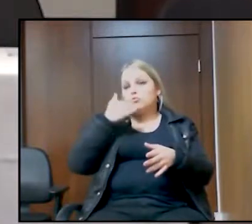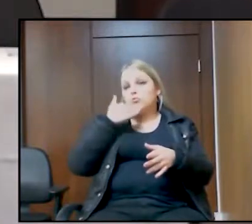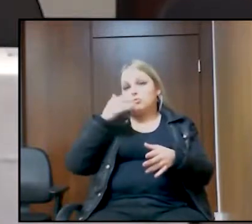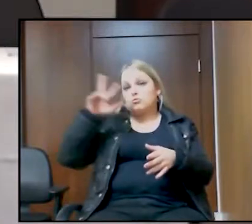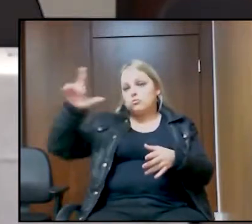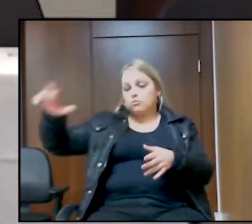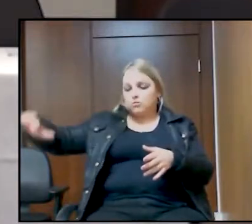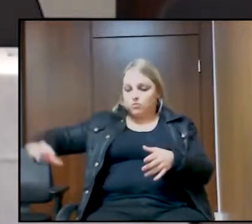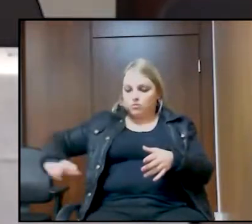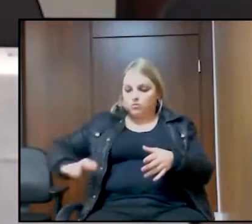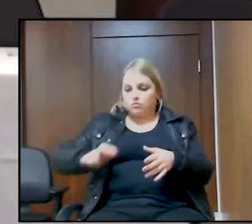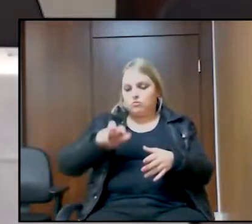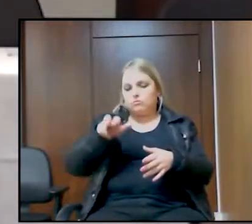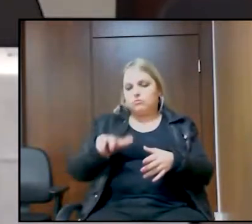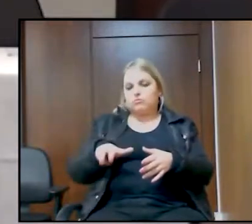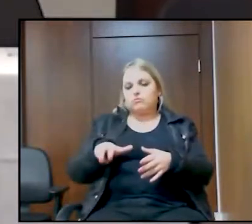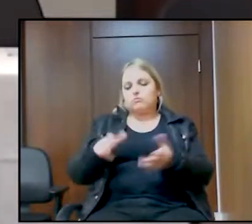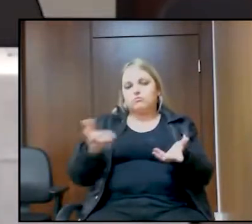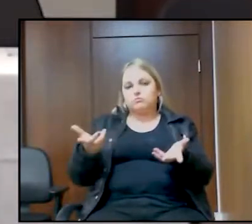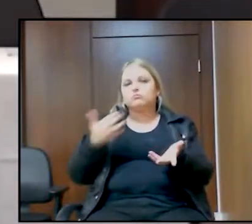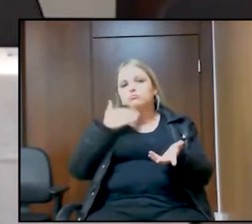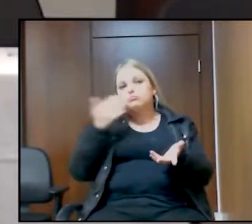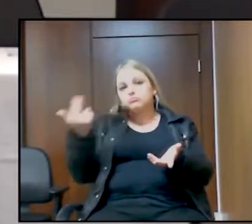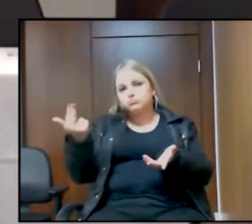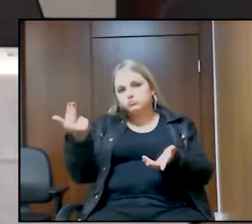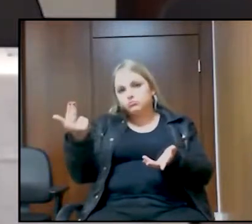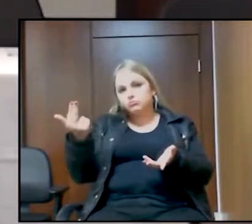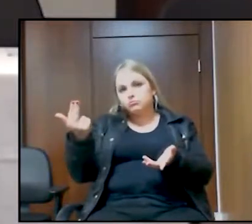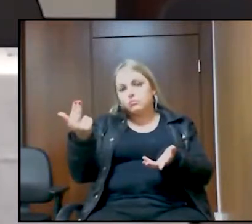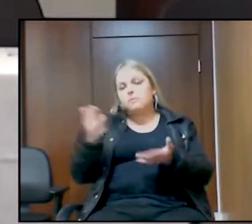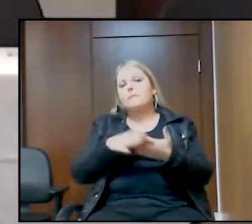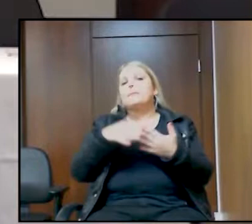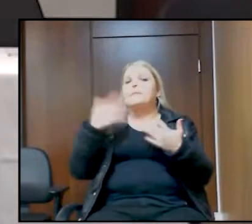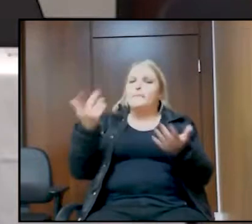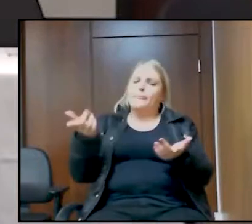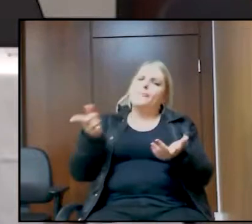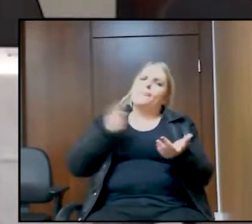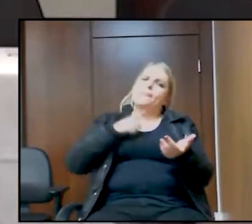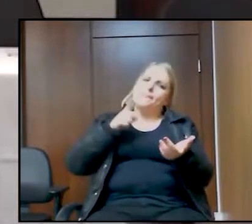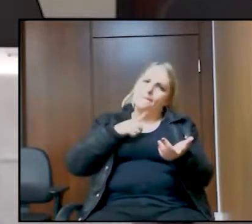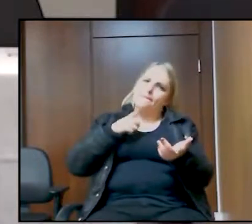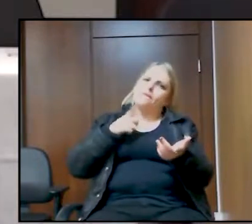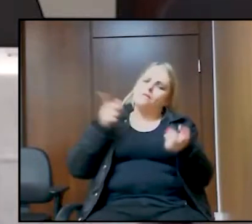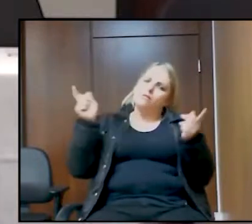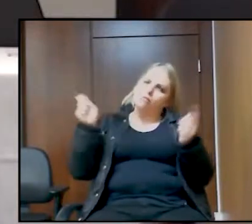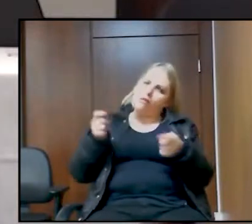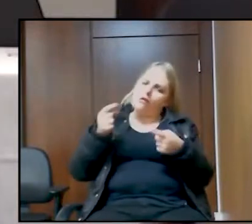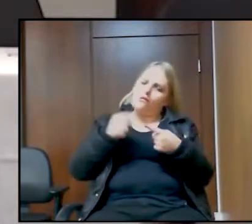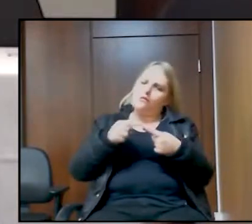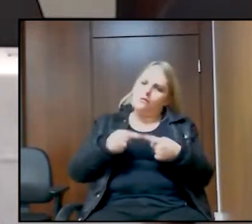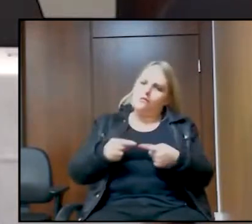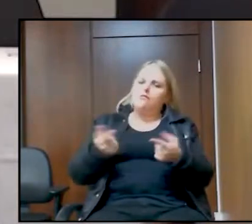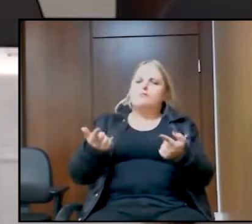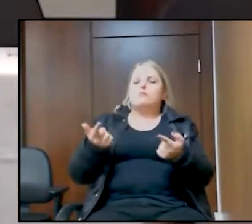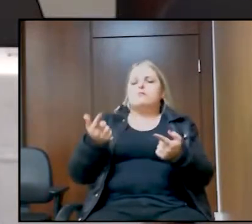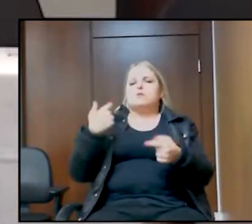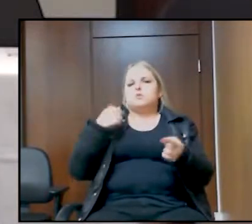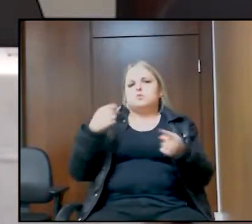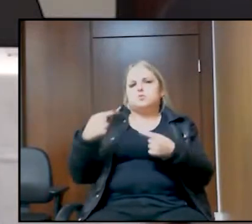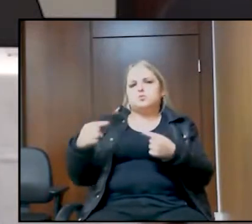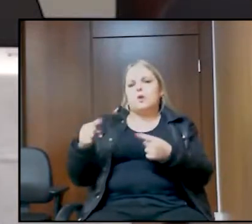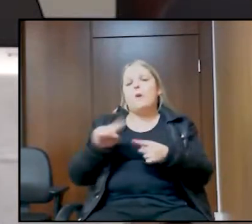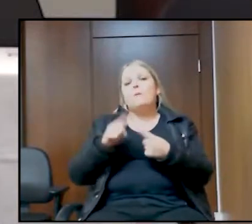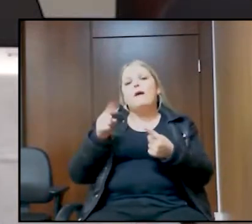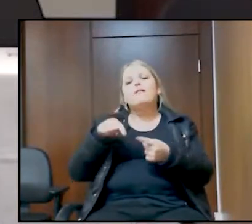aqui, né? Então, tem o seu cabe nas discussões, Mas não é só